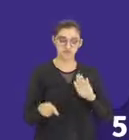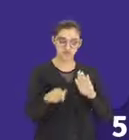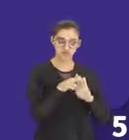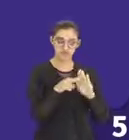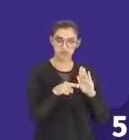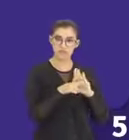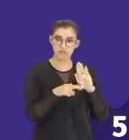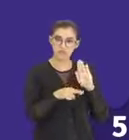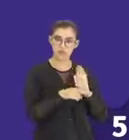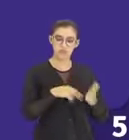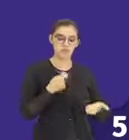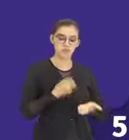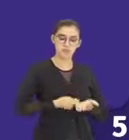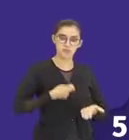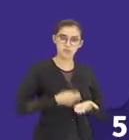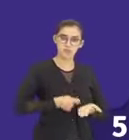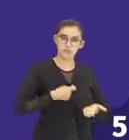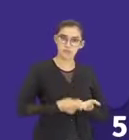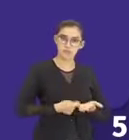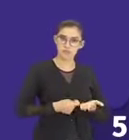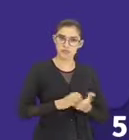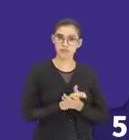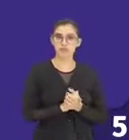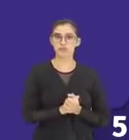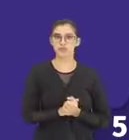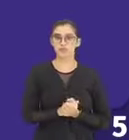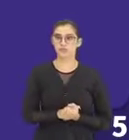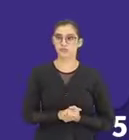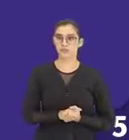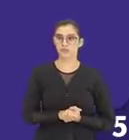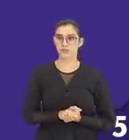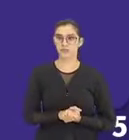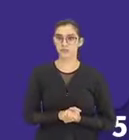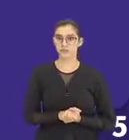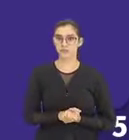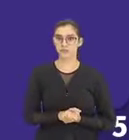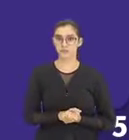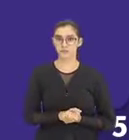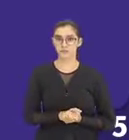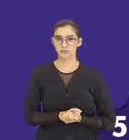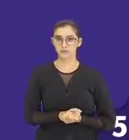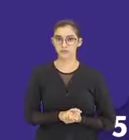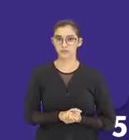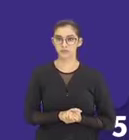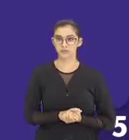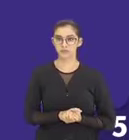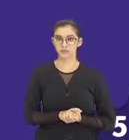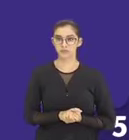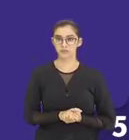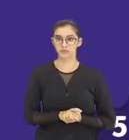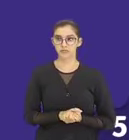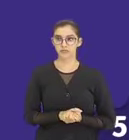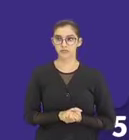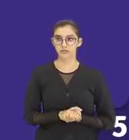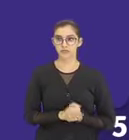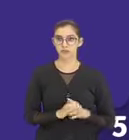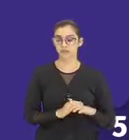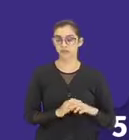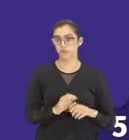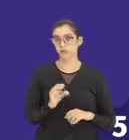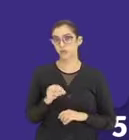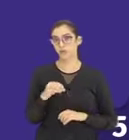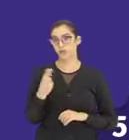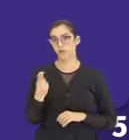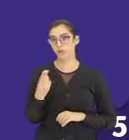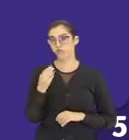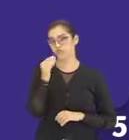Hein? Fraco, letra A. Ou rigoroso? Hein? Olha aí, o pessoal